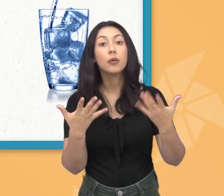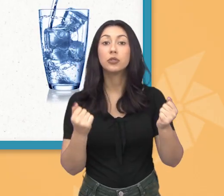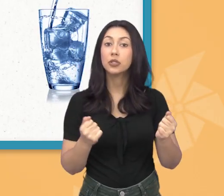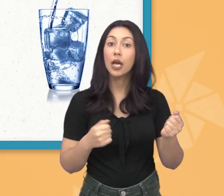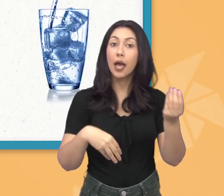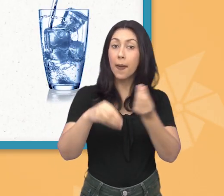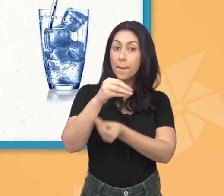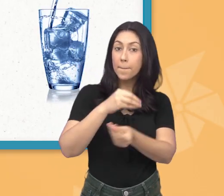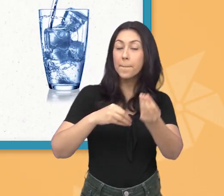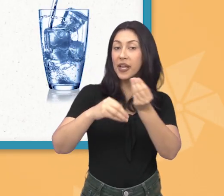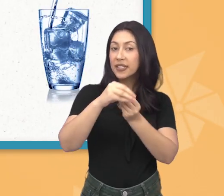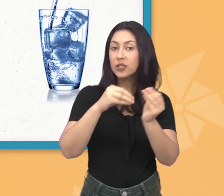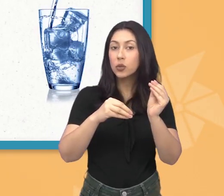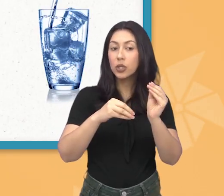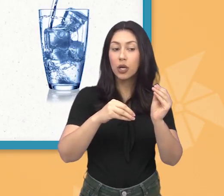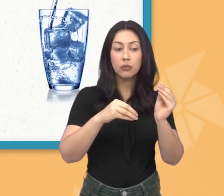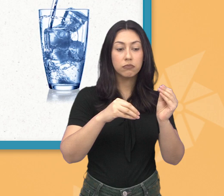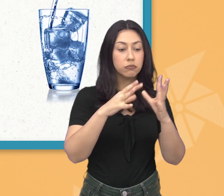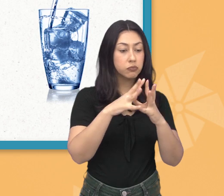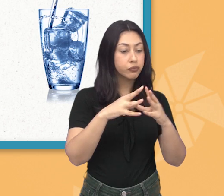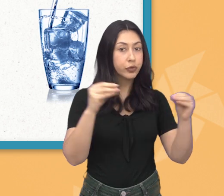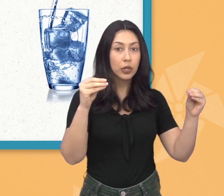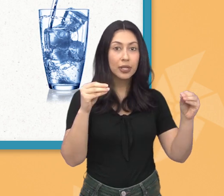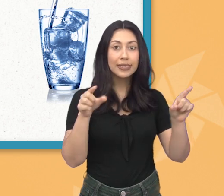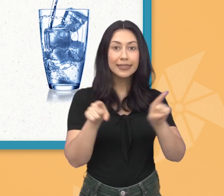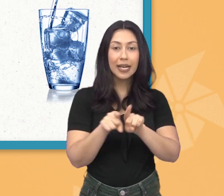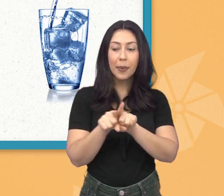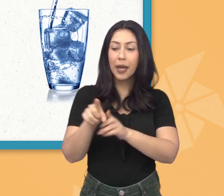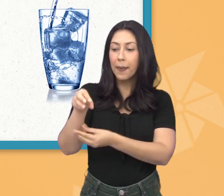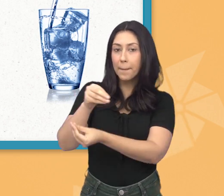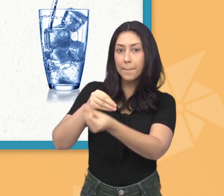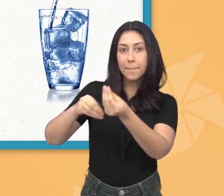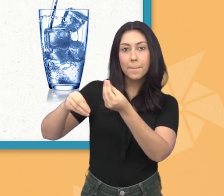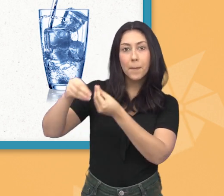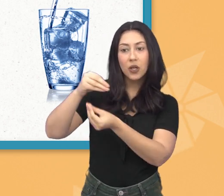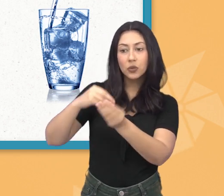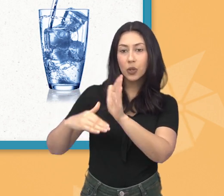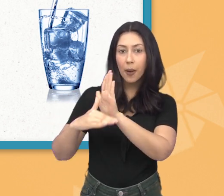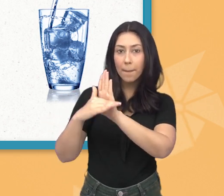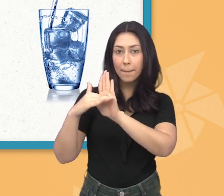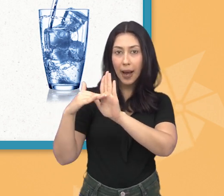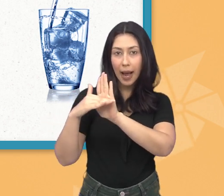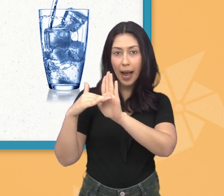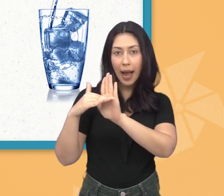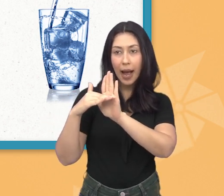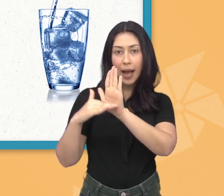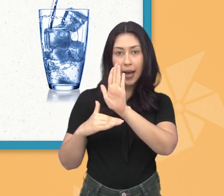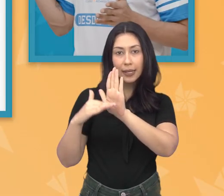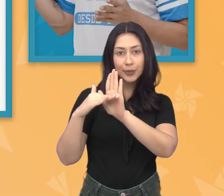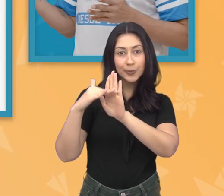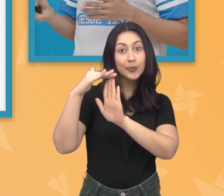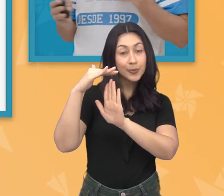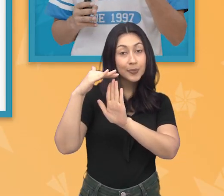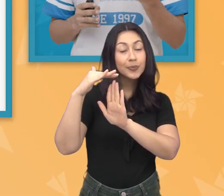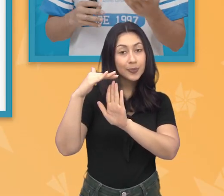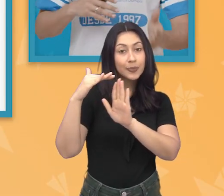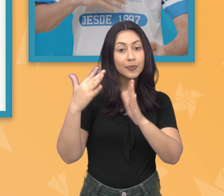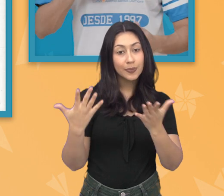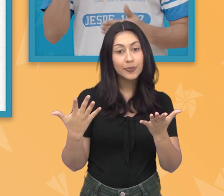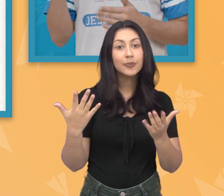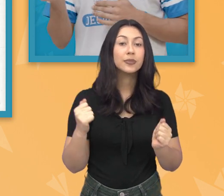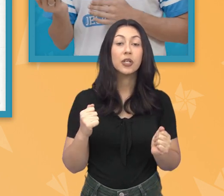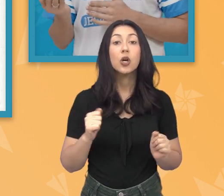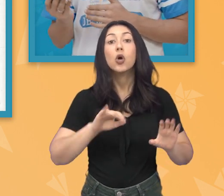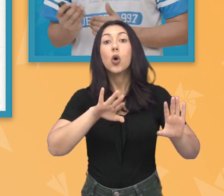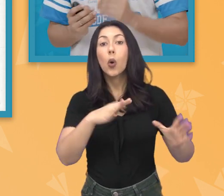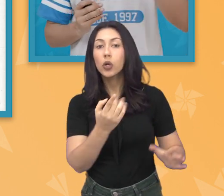e homogêneos, né, na qual a gente divide eles pelo conceito de fase, que é como a gente visualiza aquele sistema, né, onde o homogêneo é quando